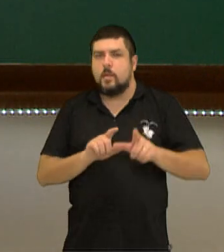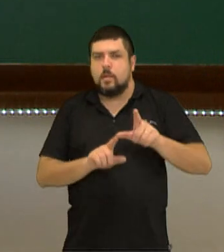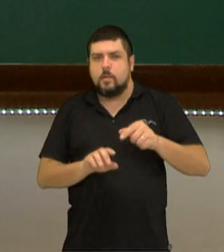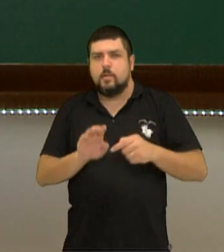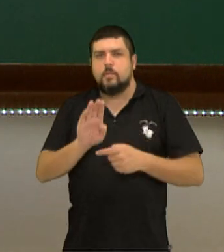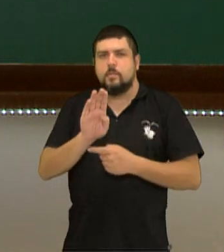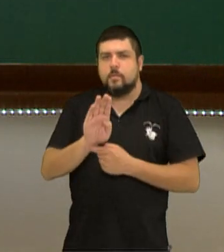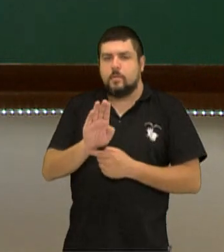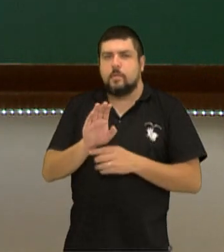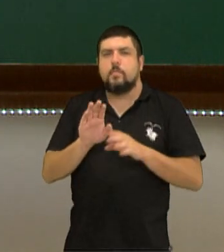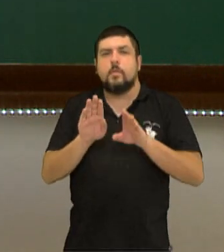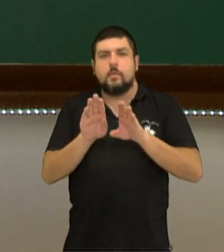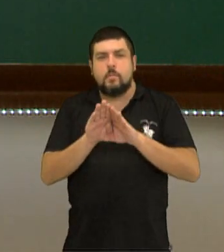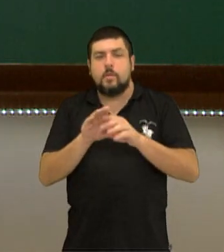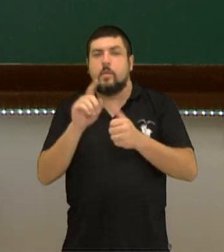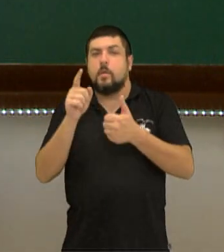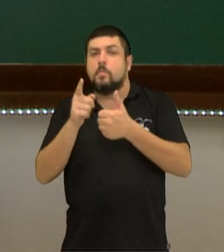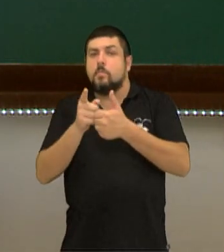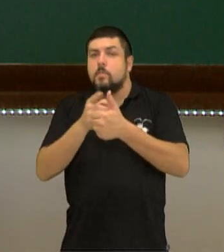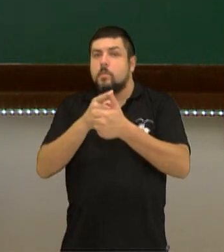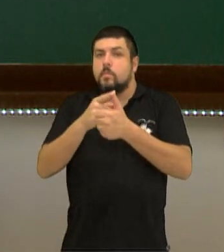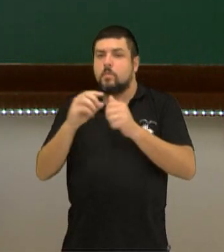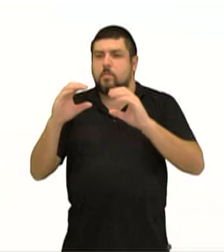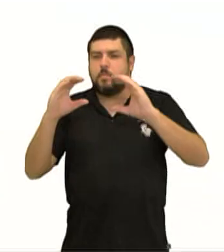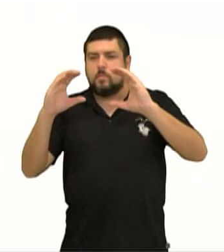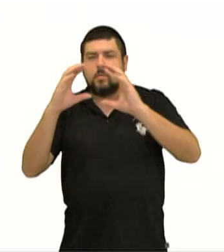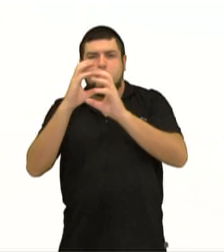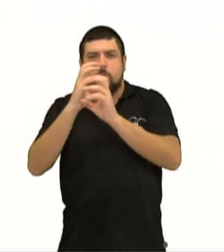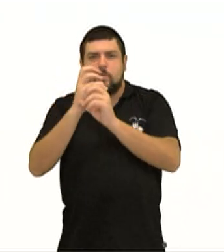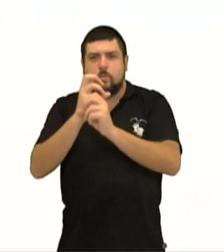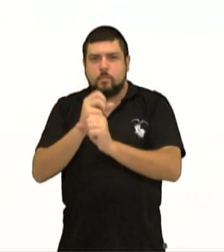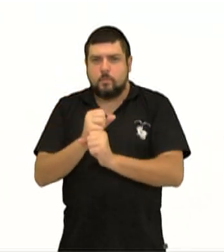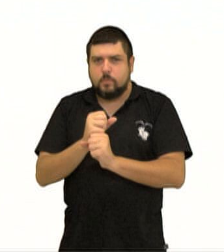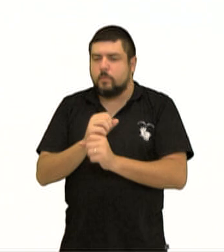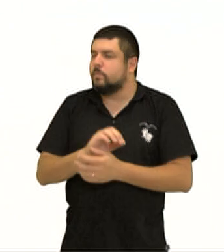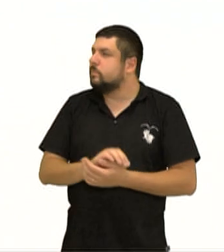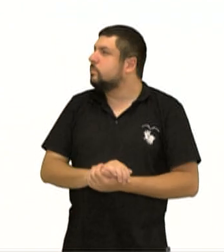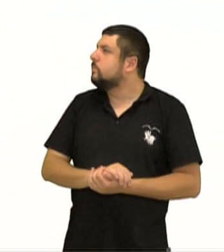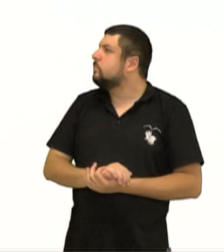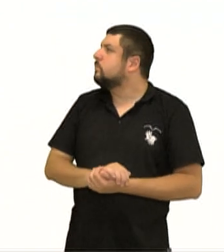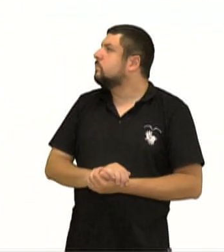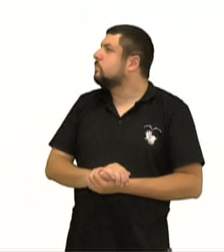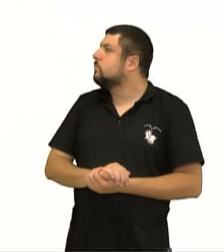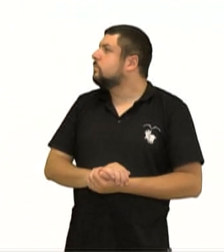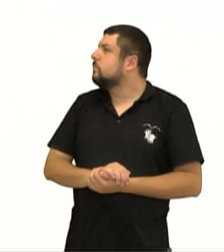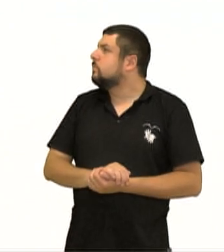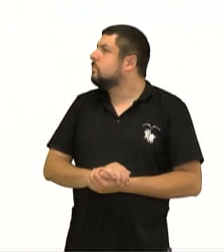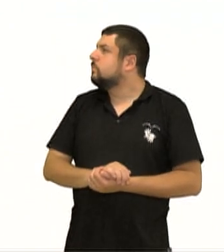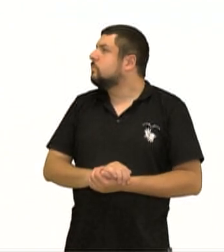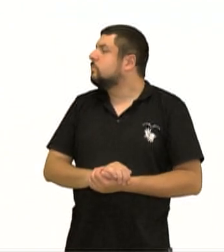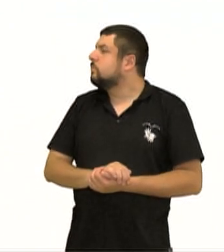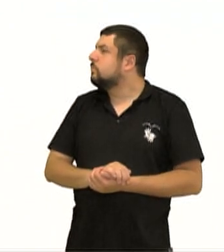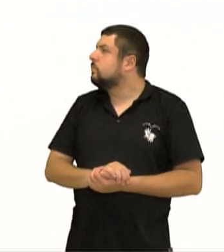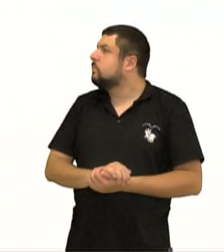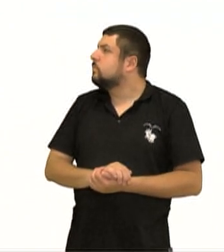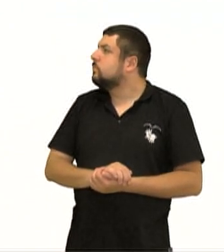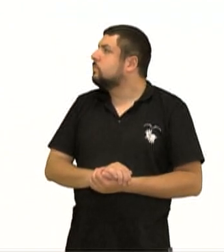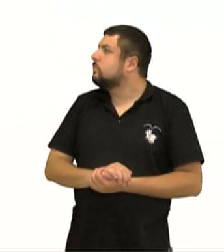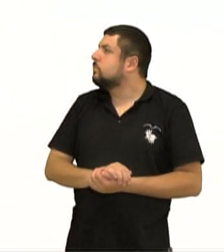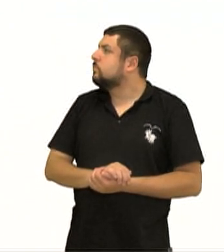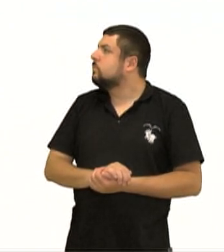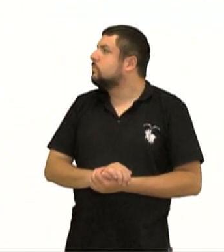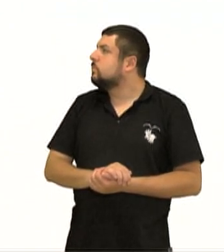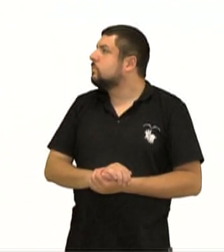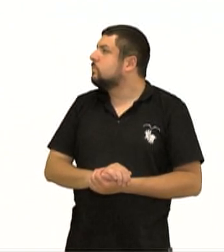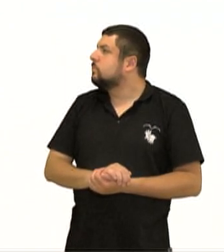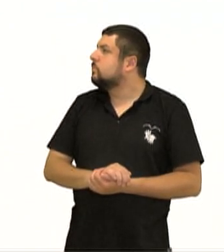mesma situação. Resolvemos o que está dentro do parênteses. 9 menos 4, 5. Restou um colchetes. Faço aqui a